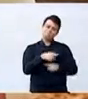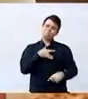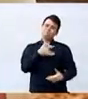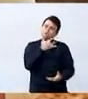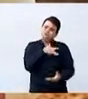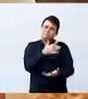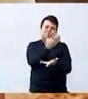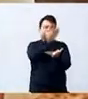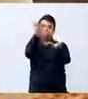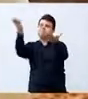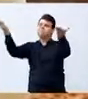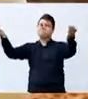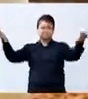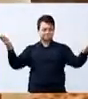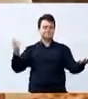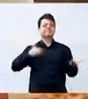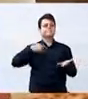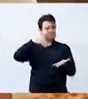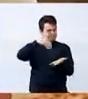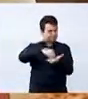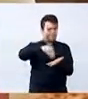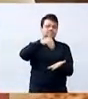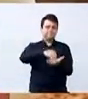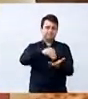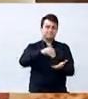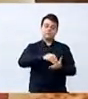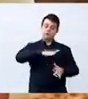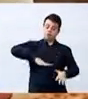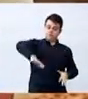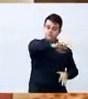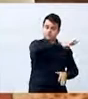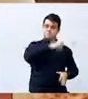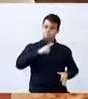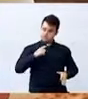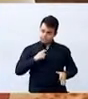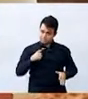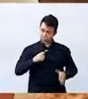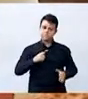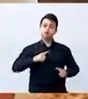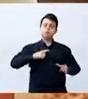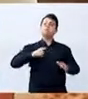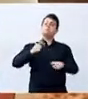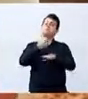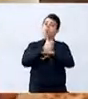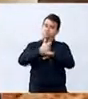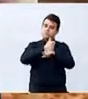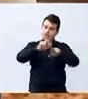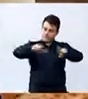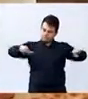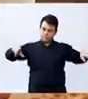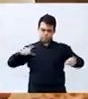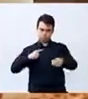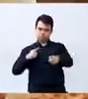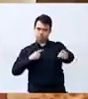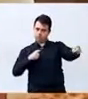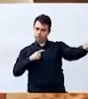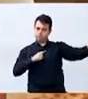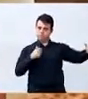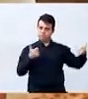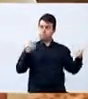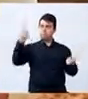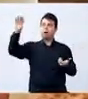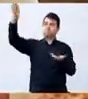né? Porque espaço a gente tem, né, condições assim de profissionais a gente teria se